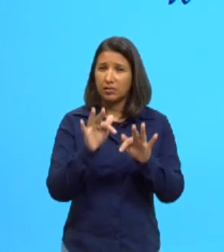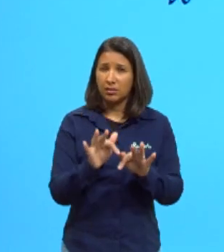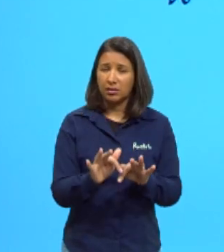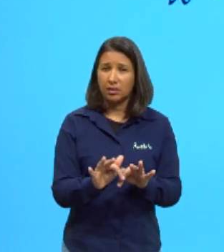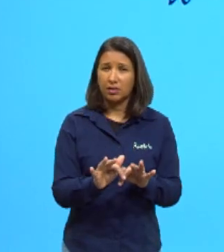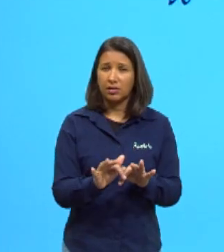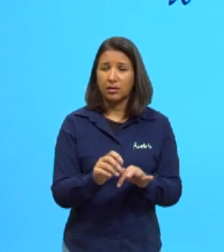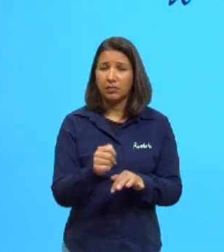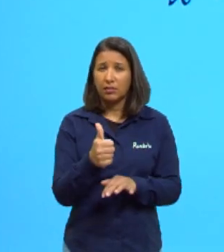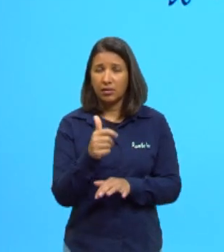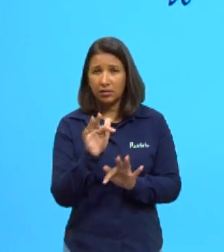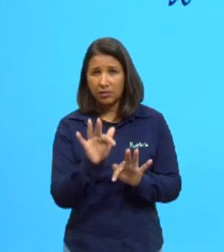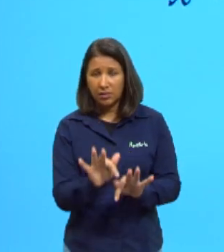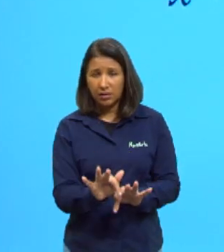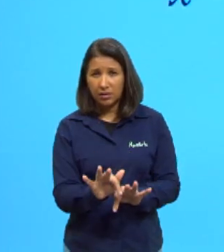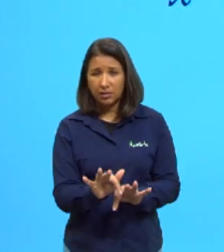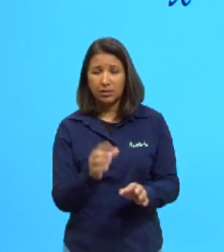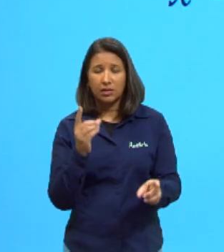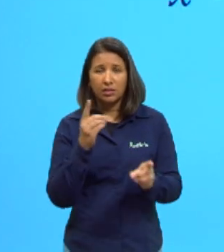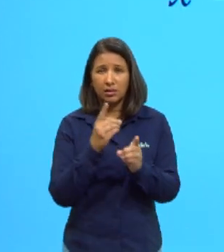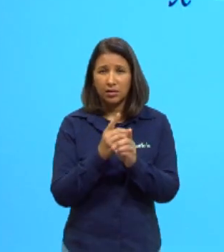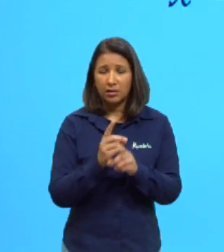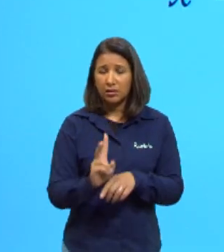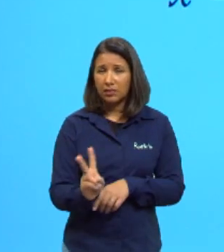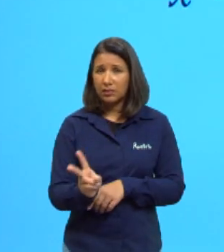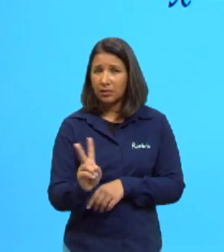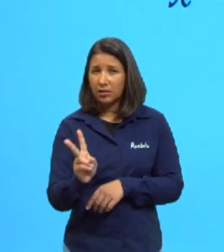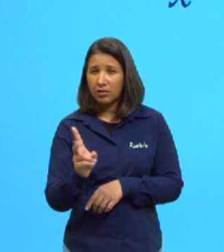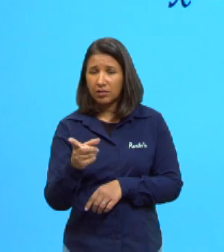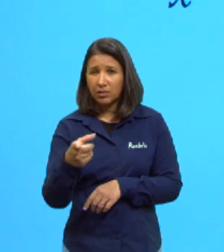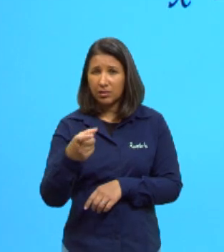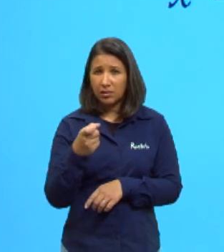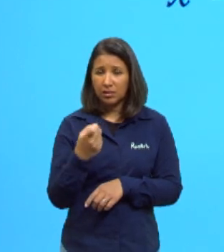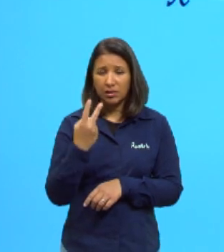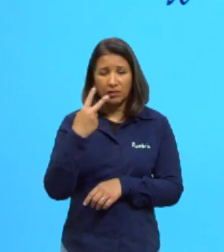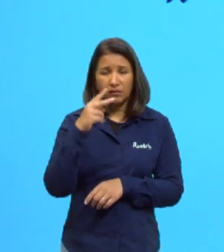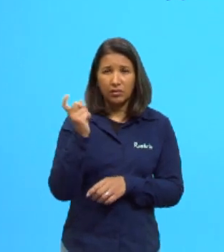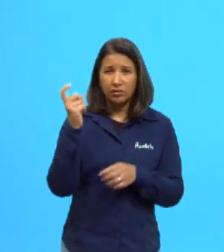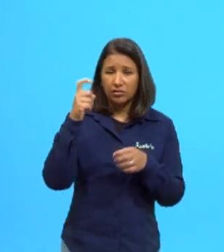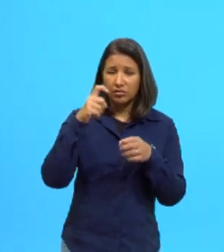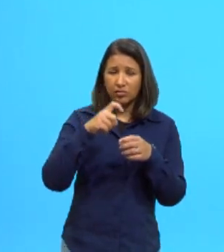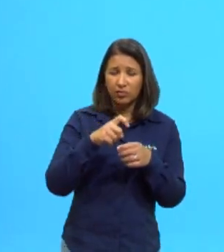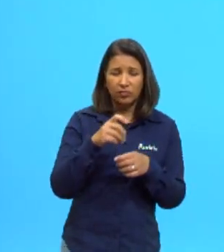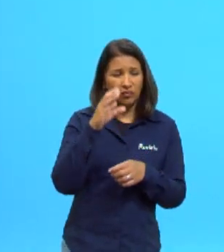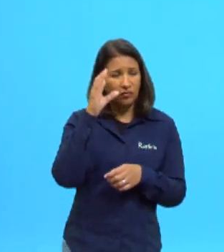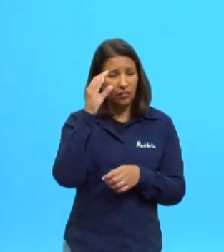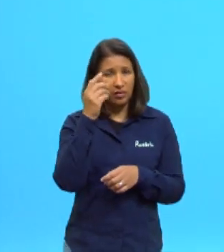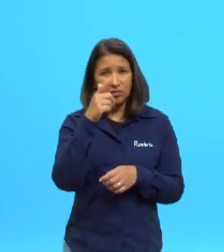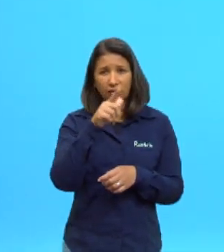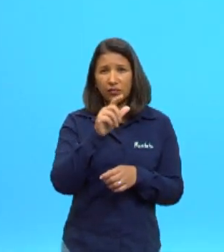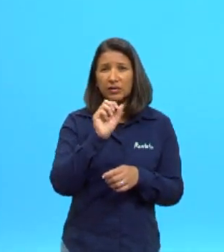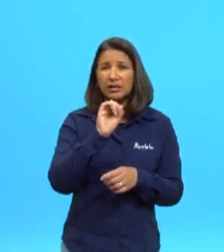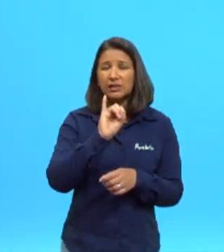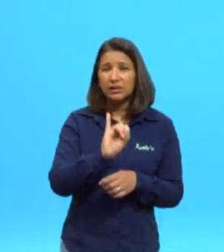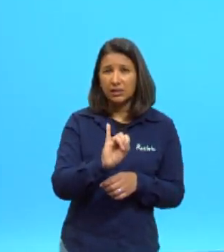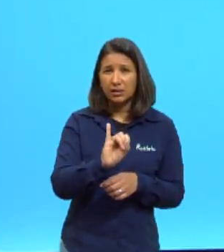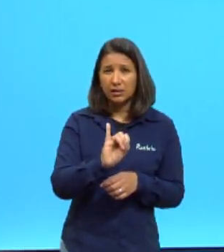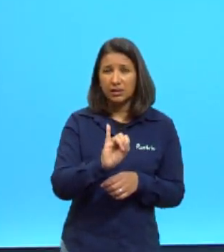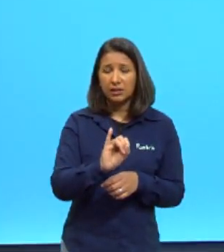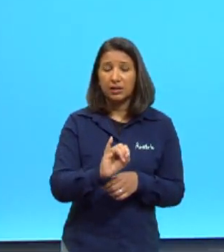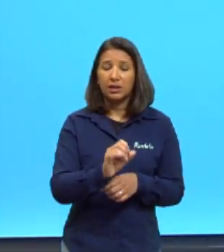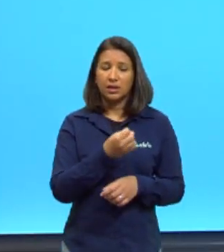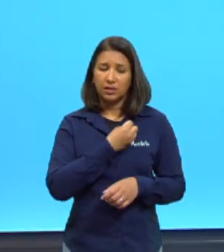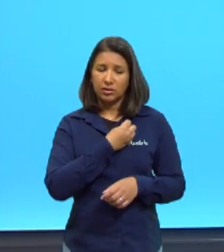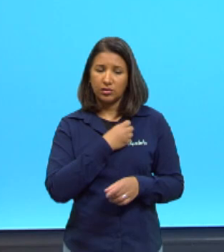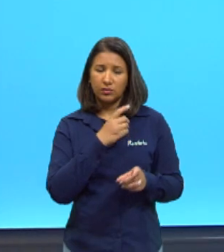né, que eu terminei, que eu encontrei um valor para esse x, eu vou verificar se esse valor